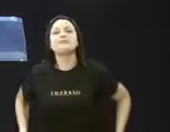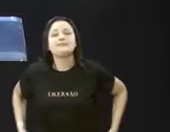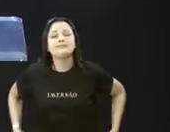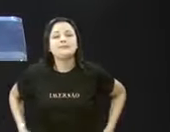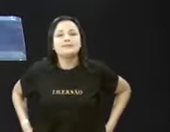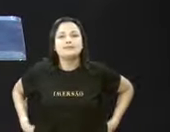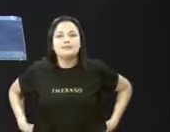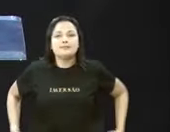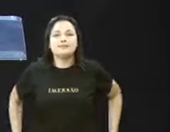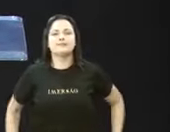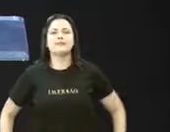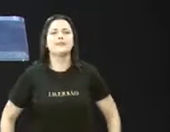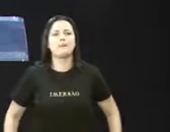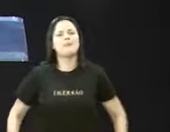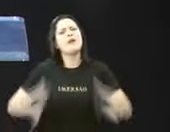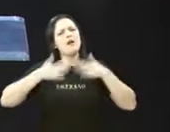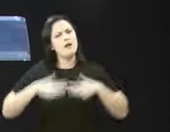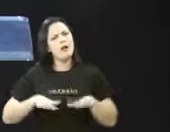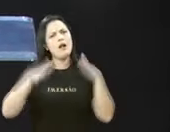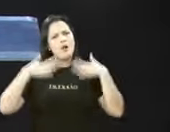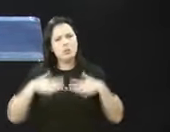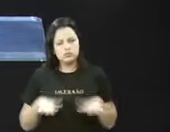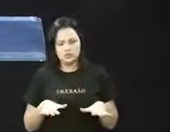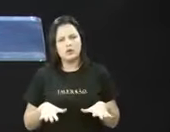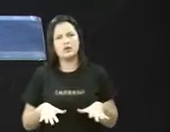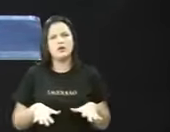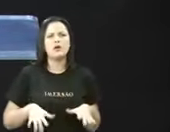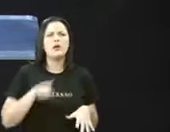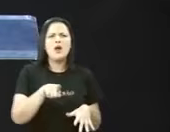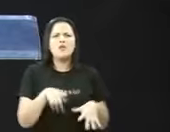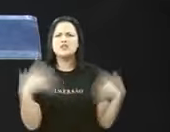Calma. O que está te causando conflito? O trono da terra.